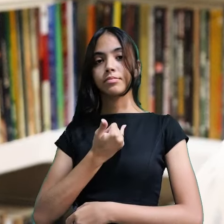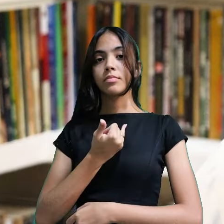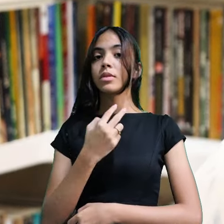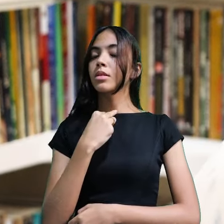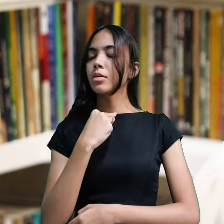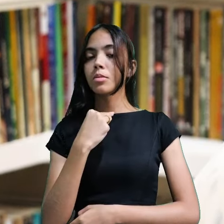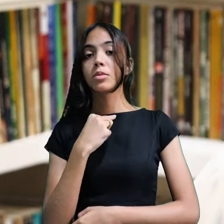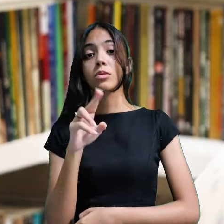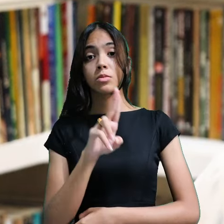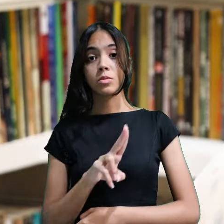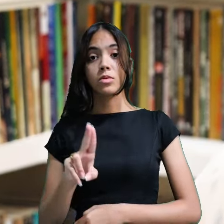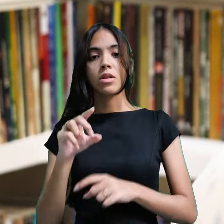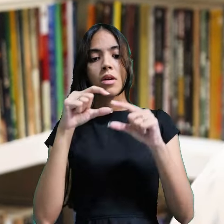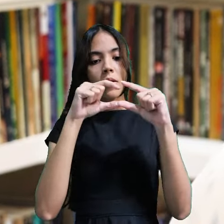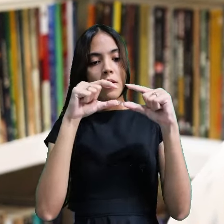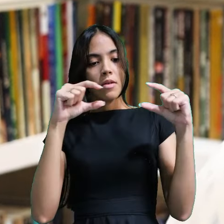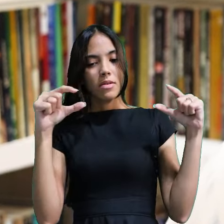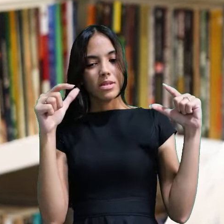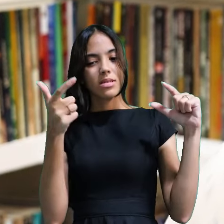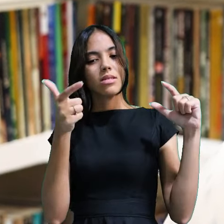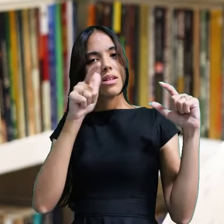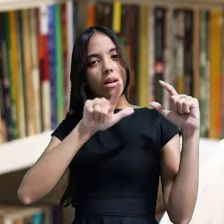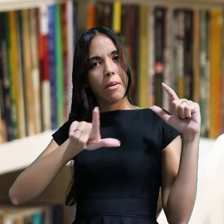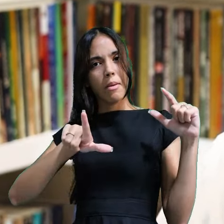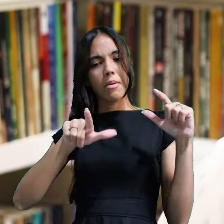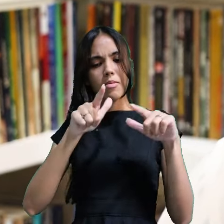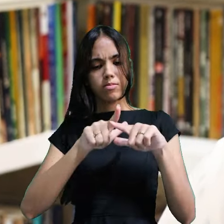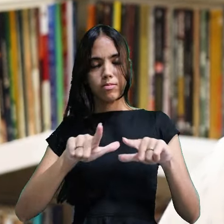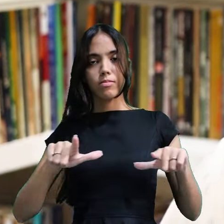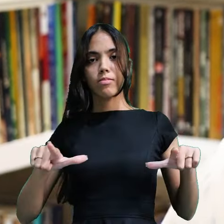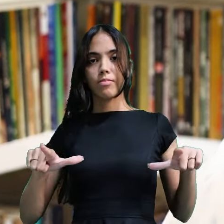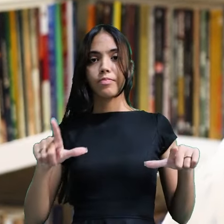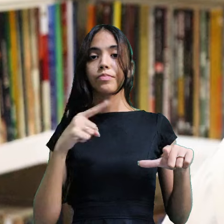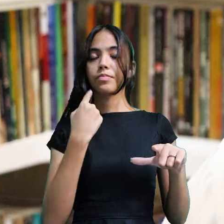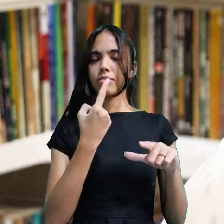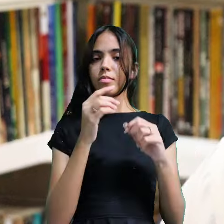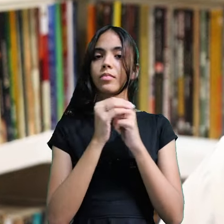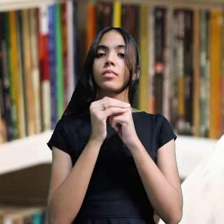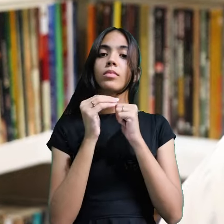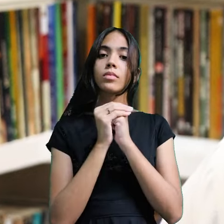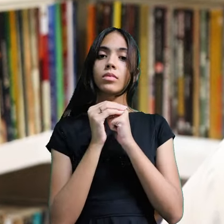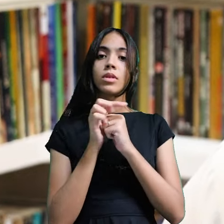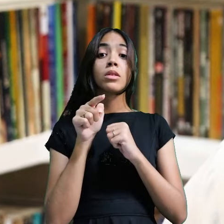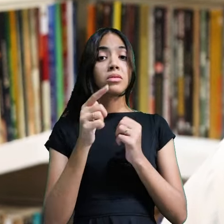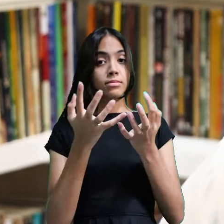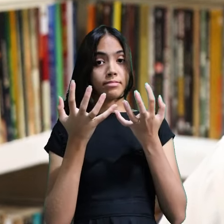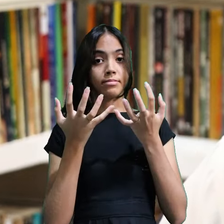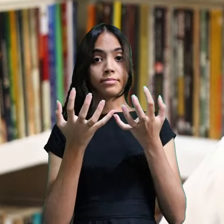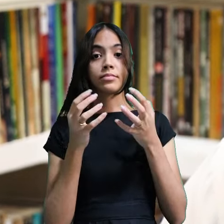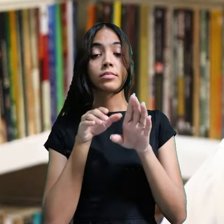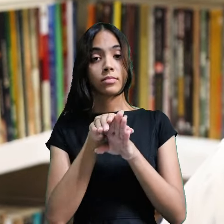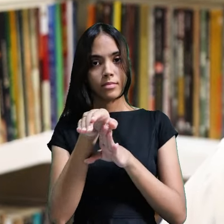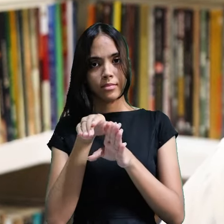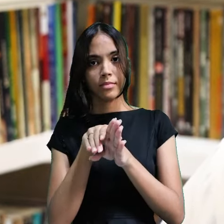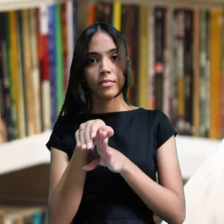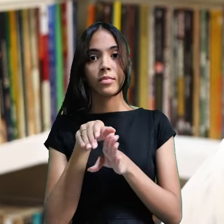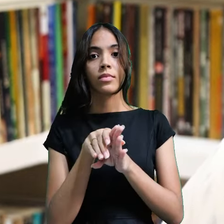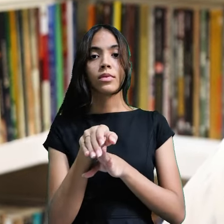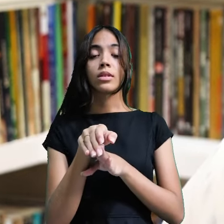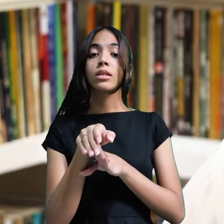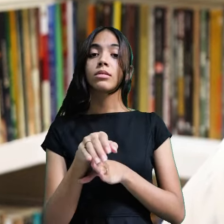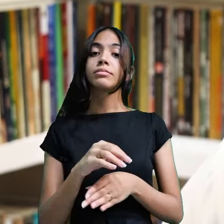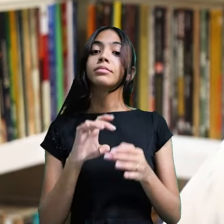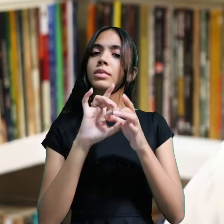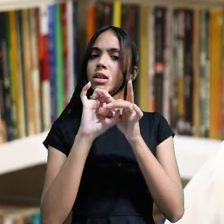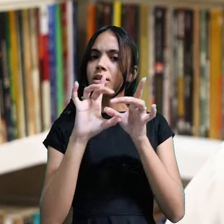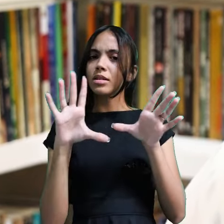de frases decoradas e vãs repetições em nossas orações. Você quer uma dica?